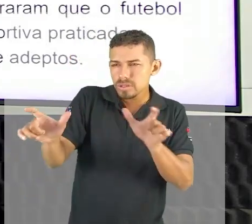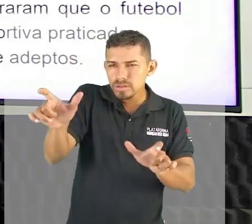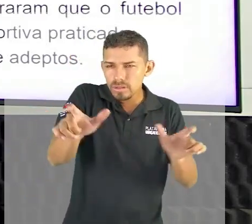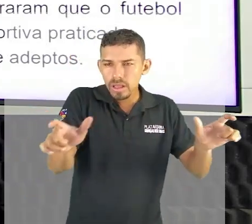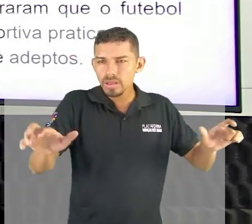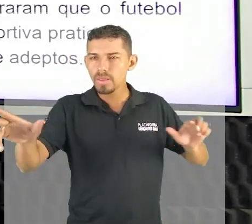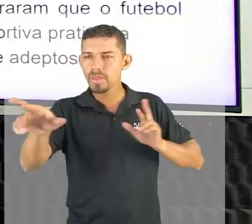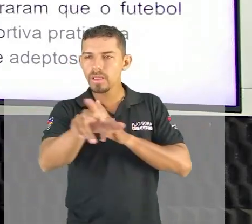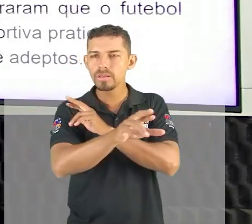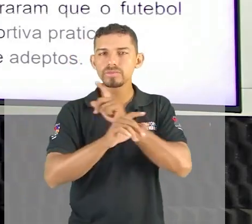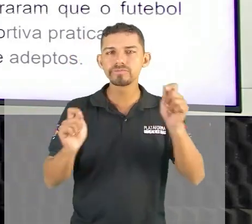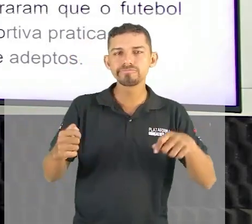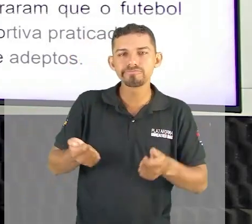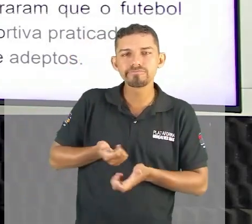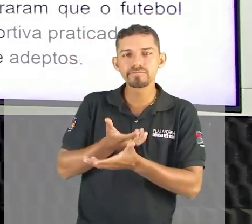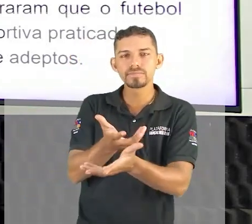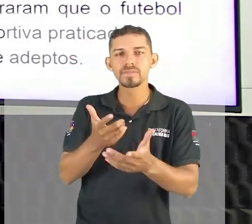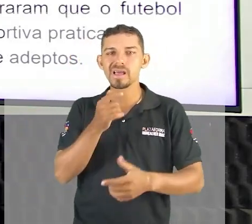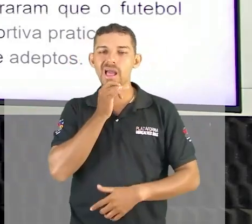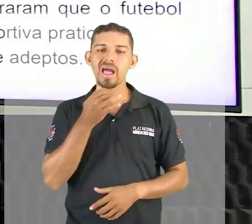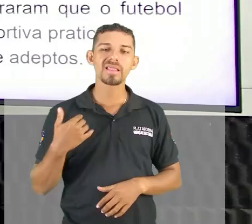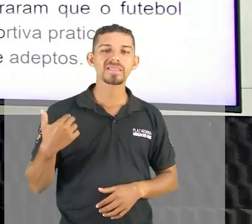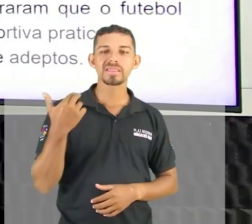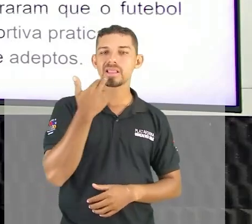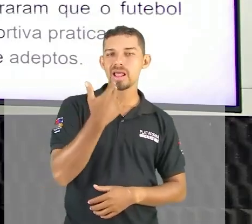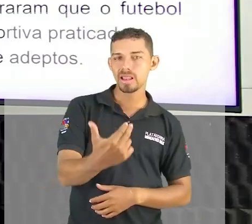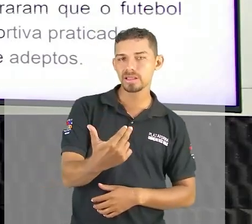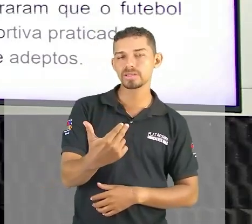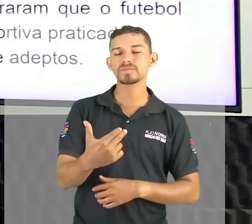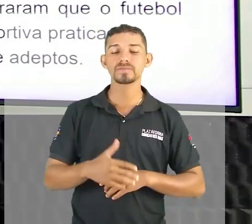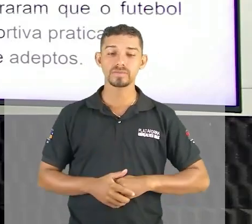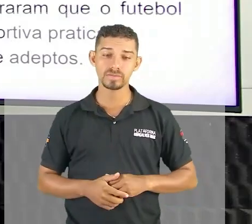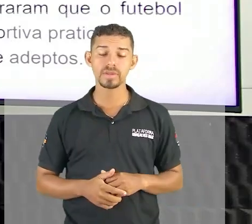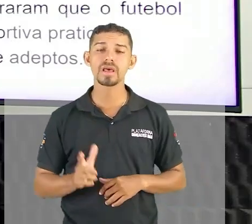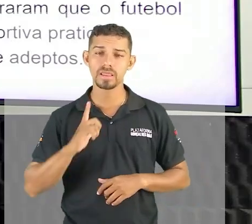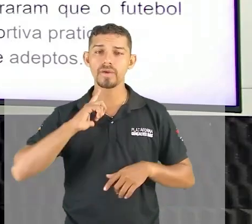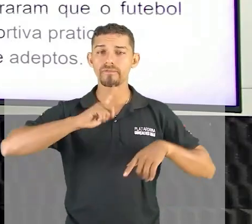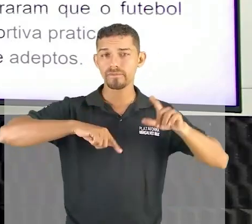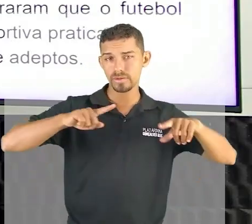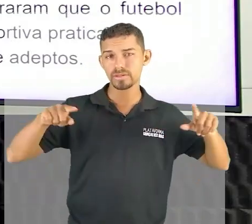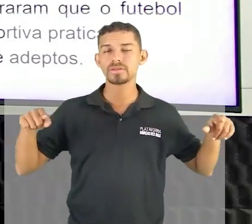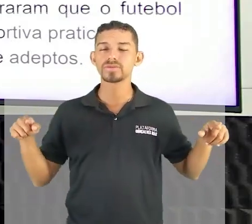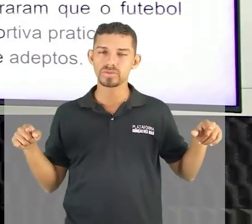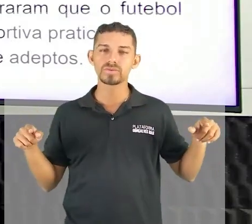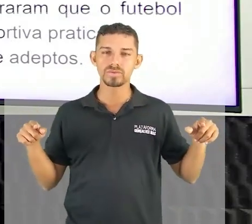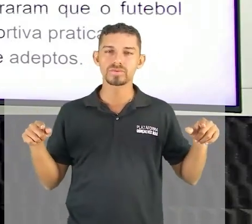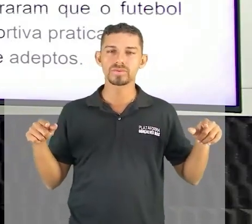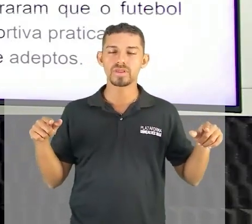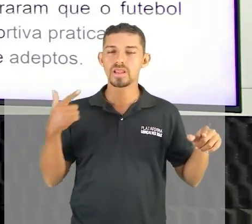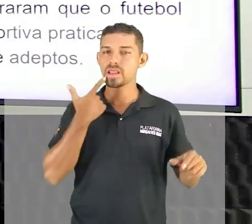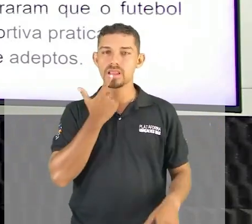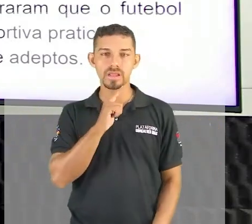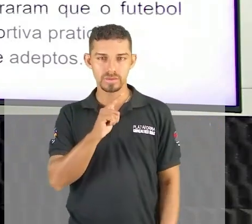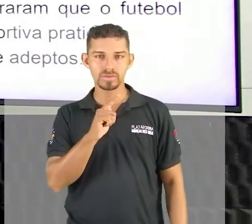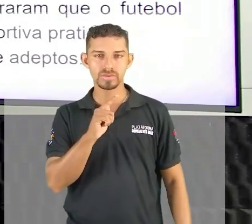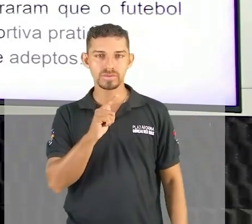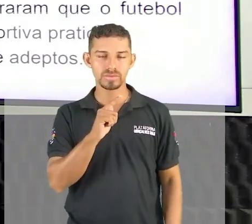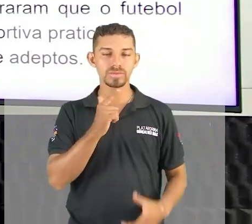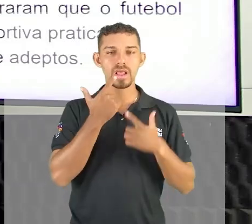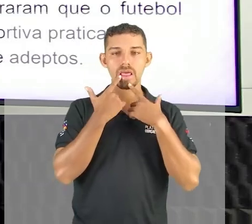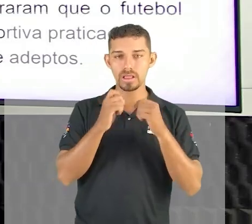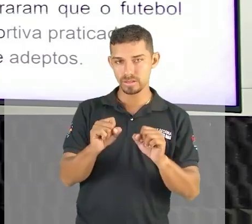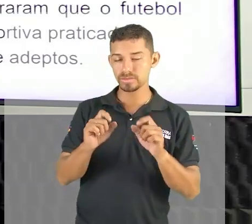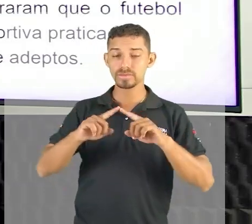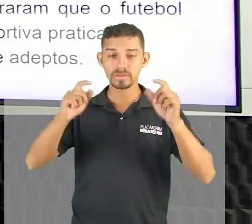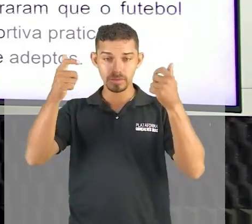sociedade ela vai se refletir que na língua né então por isso que a gente tem a variação linguística então de modo geral a gente entende quando a